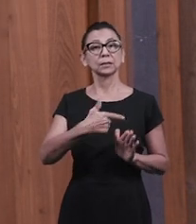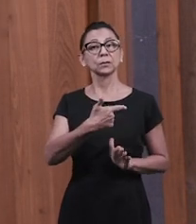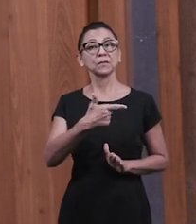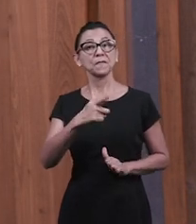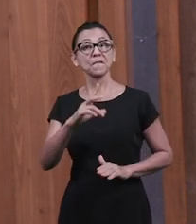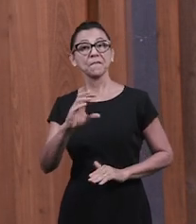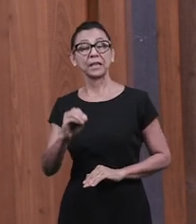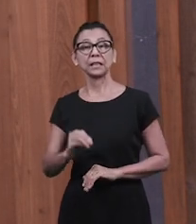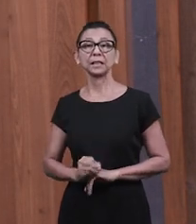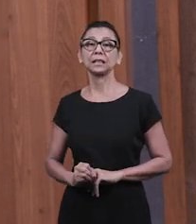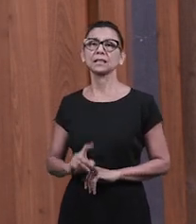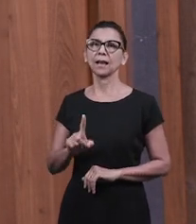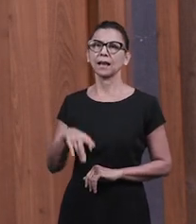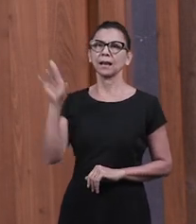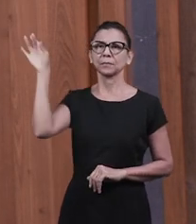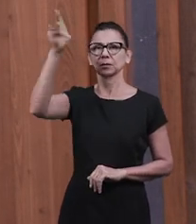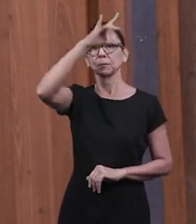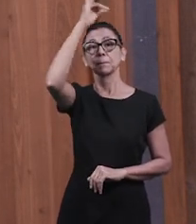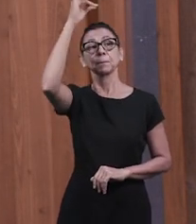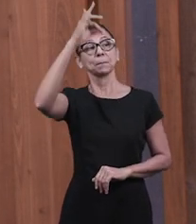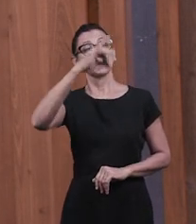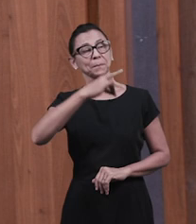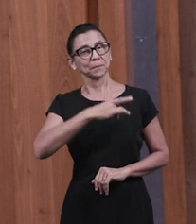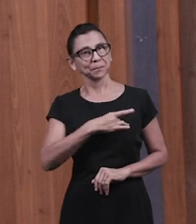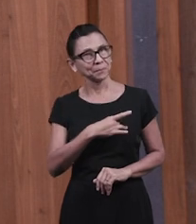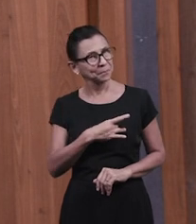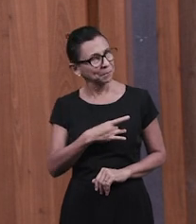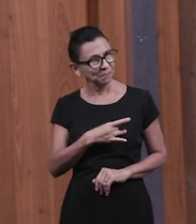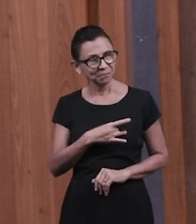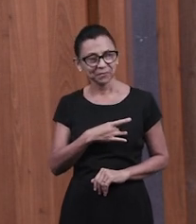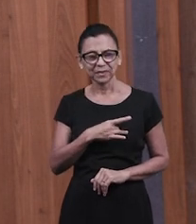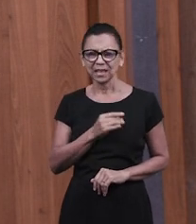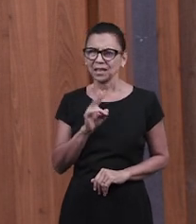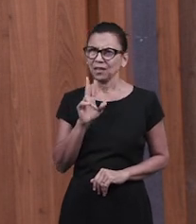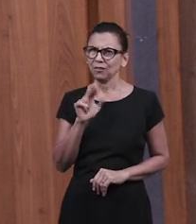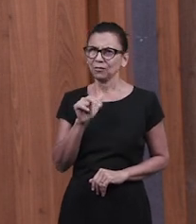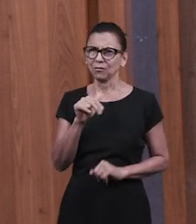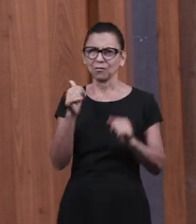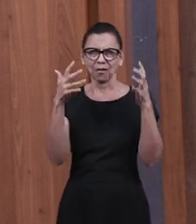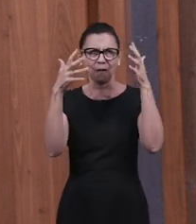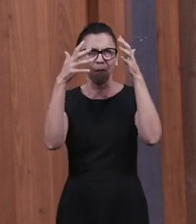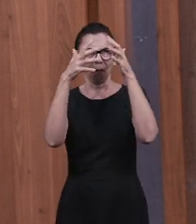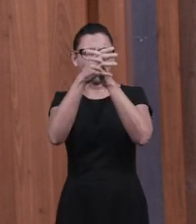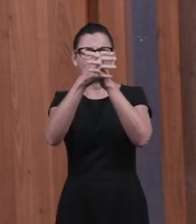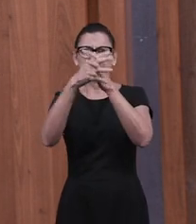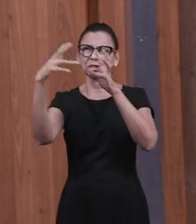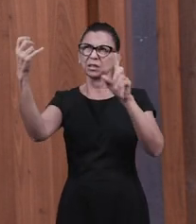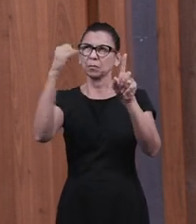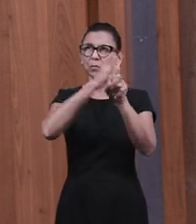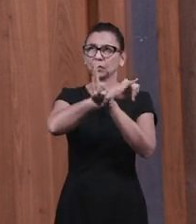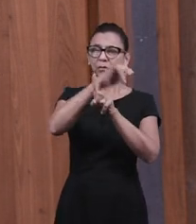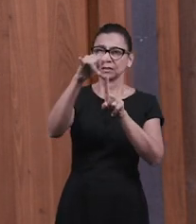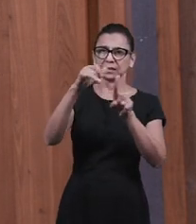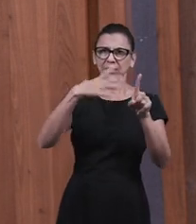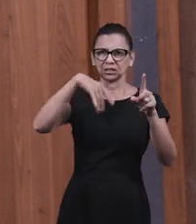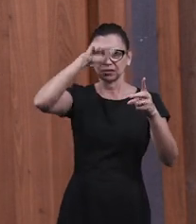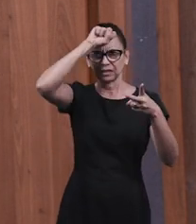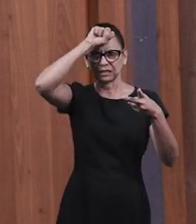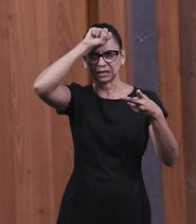seja, aqueles que são batizados com o Espírito Santo, eles nunca vão confundir profecia